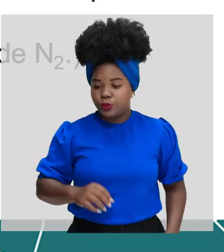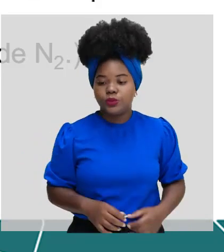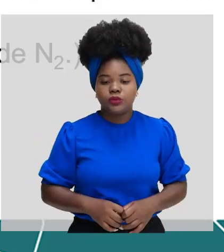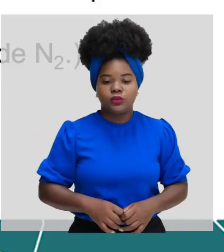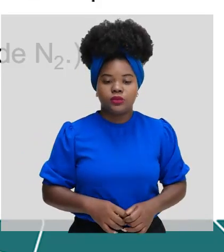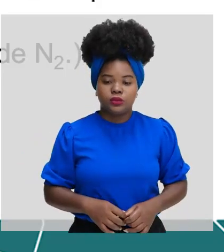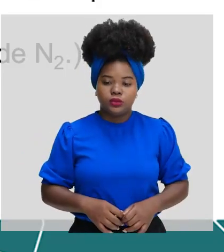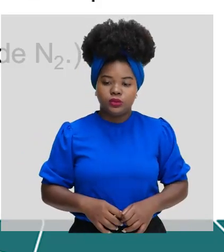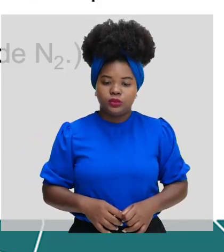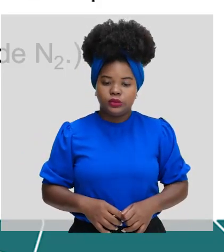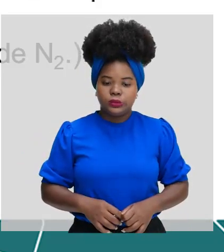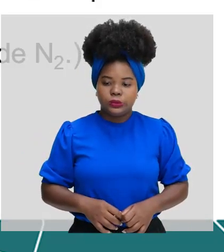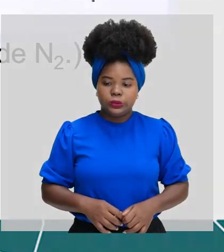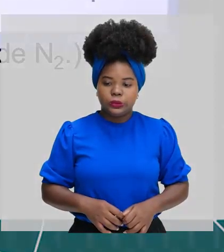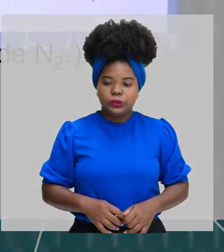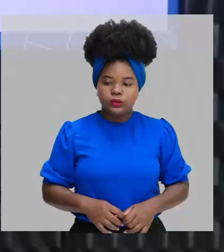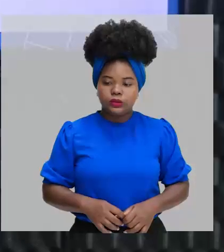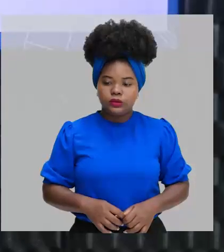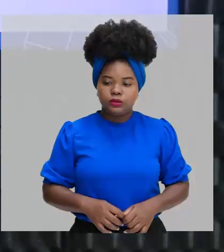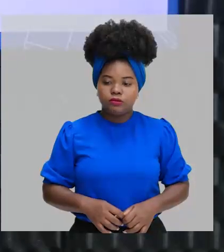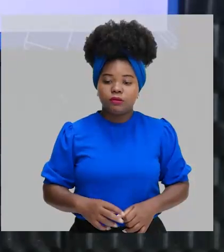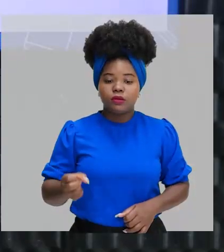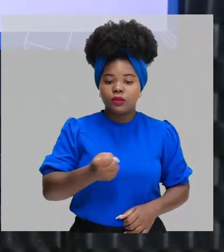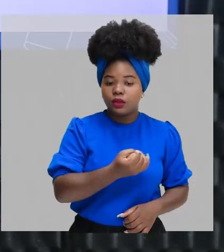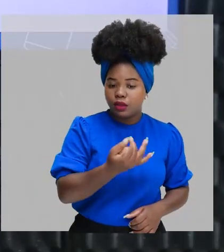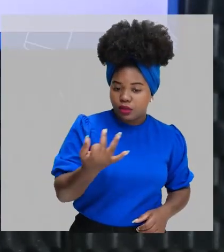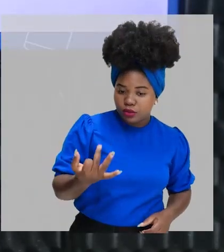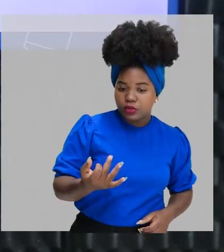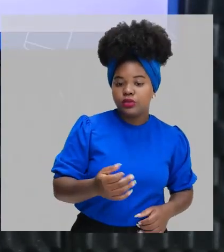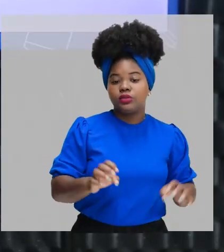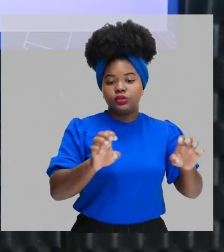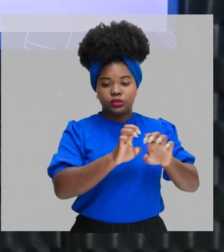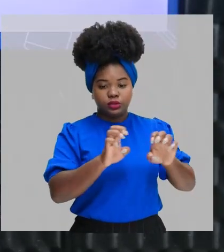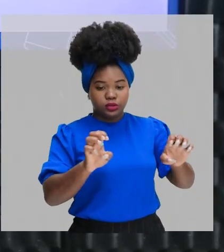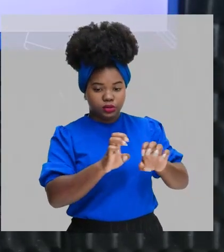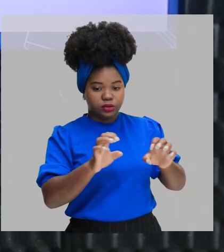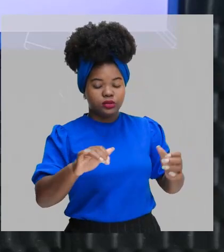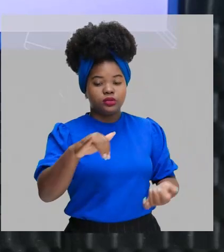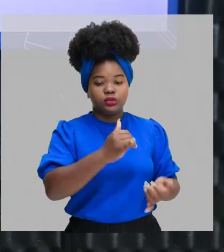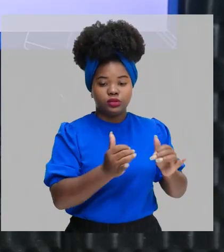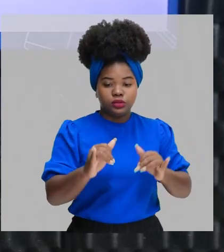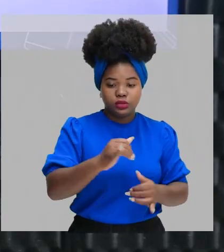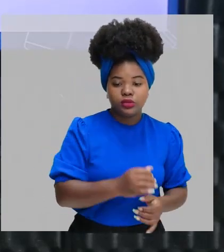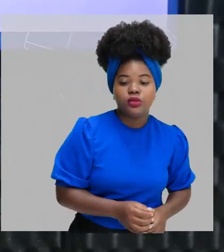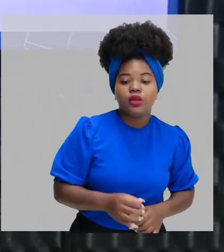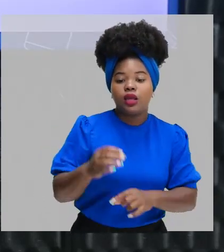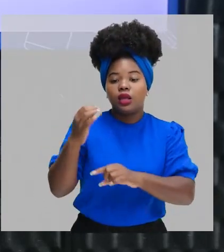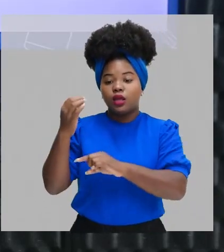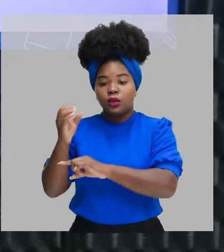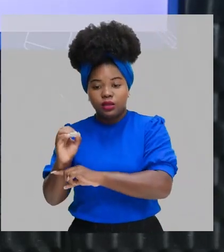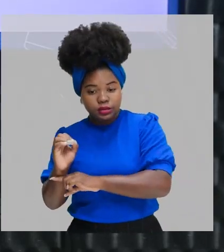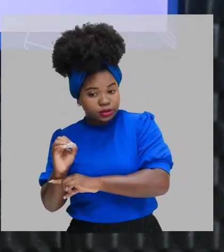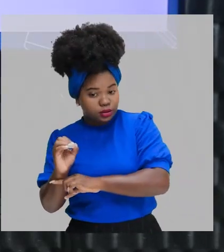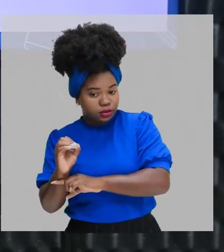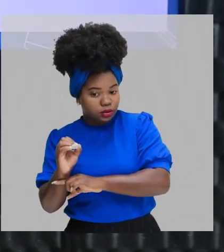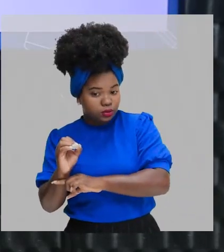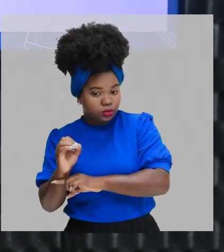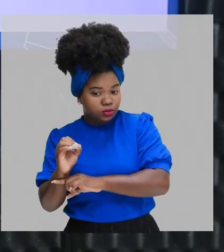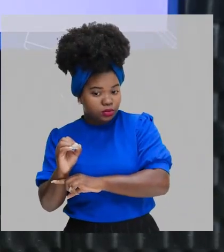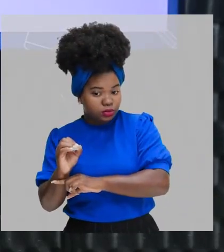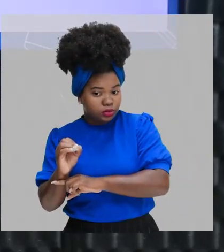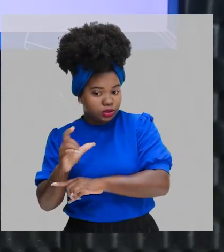É o que significa esse termo. Com a quantidade estequiométrica de oxigênio, de O2, fornecida pelo